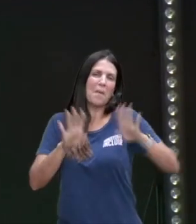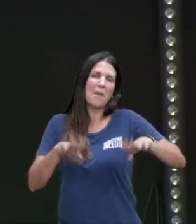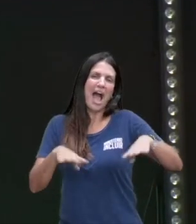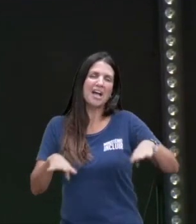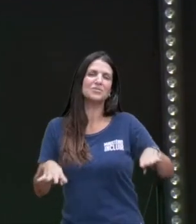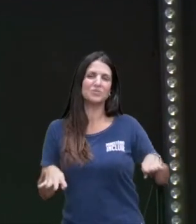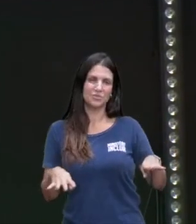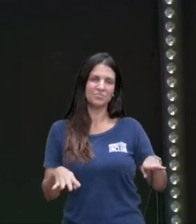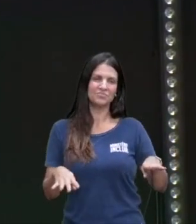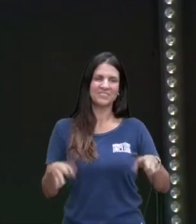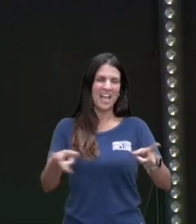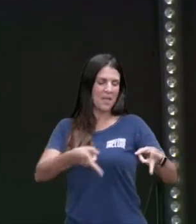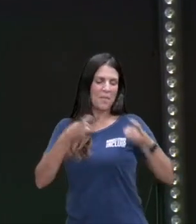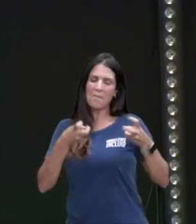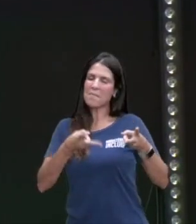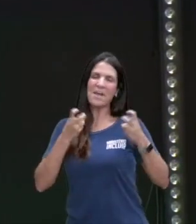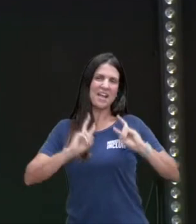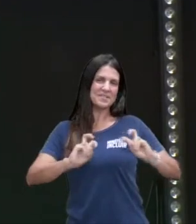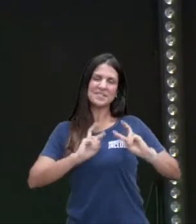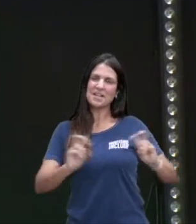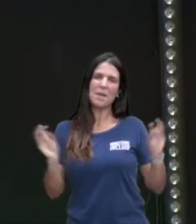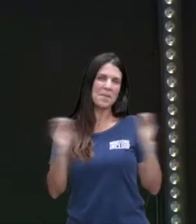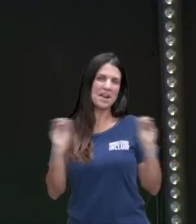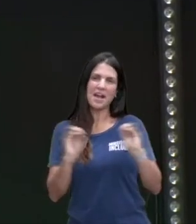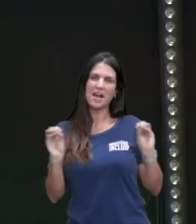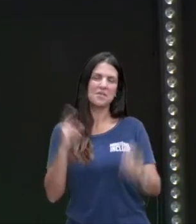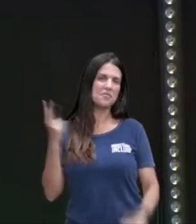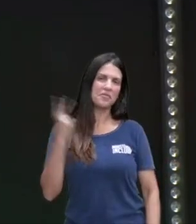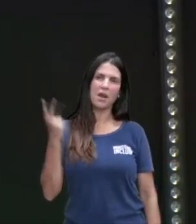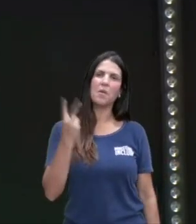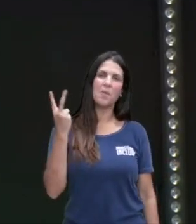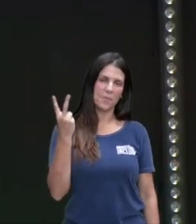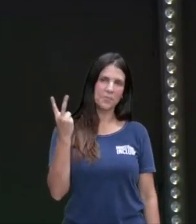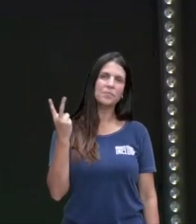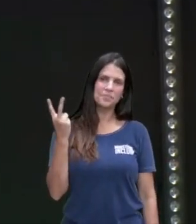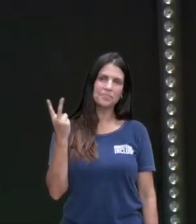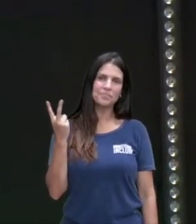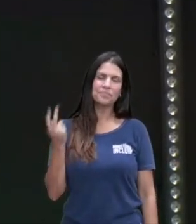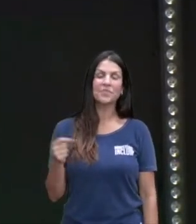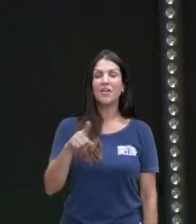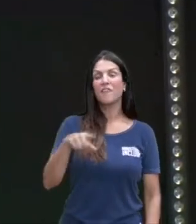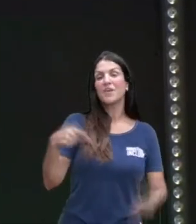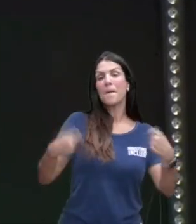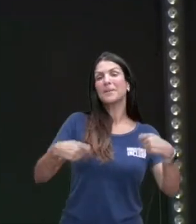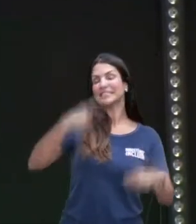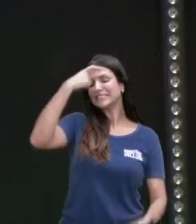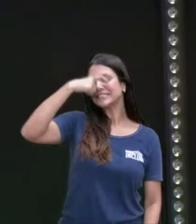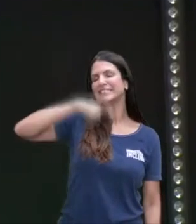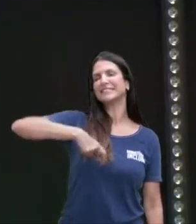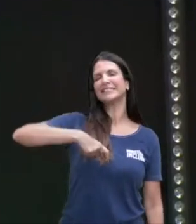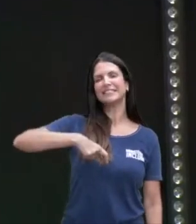seu valor para ser alguém importante relevante abençoado e abençoador é